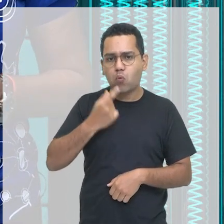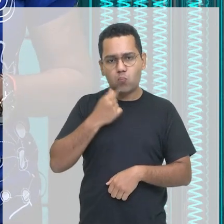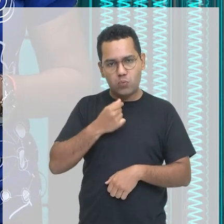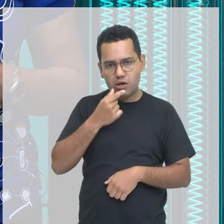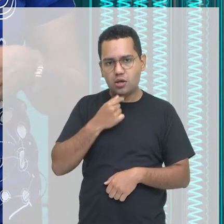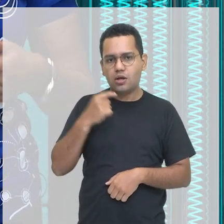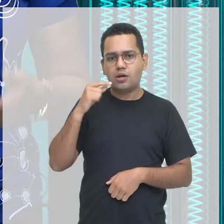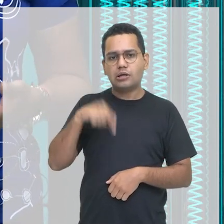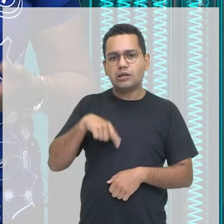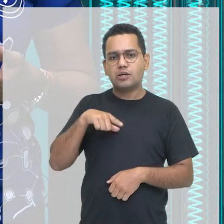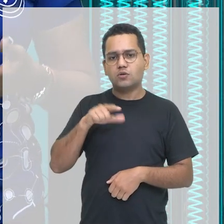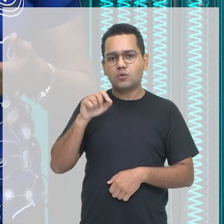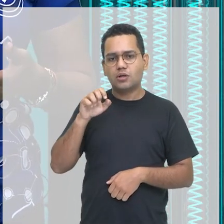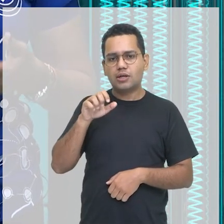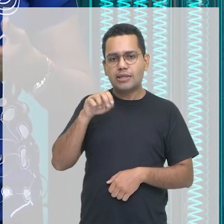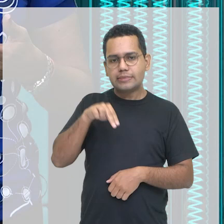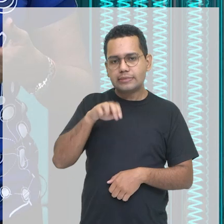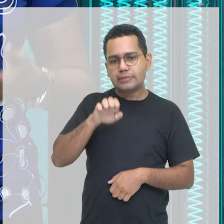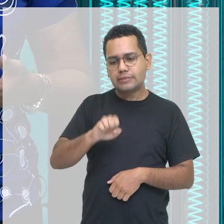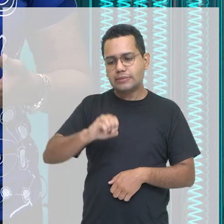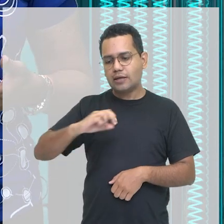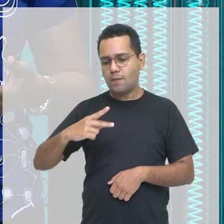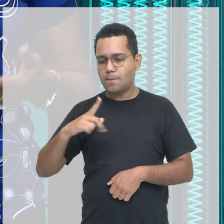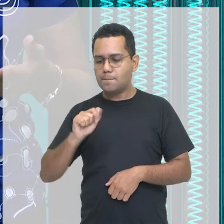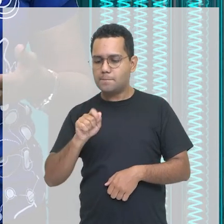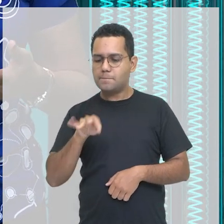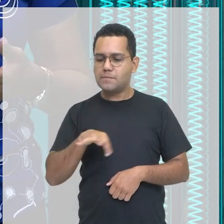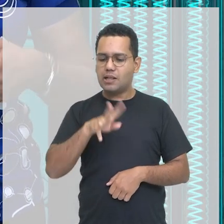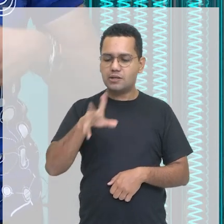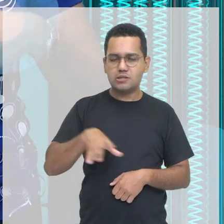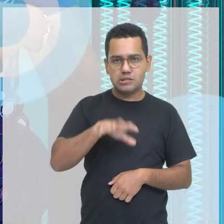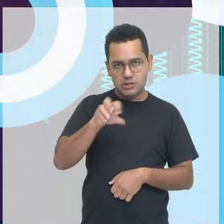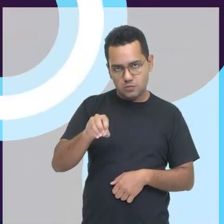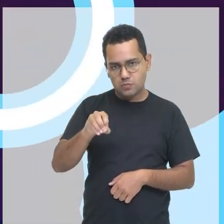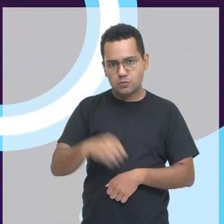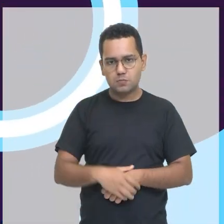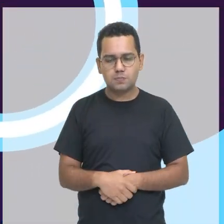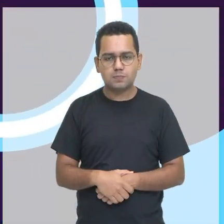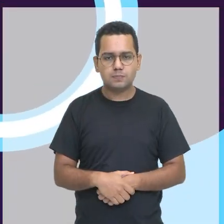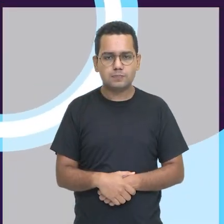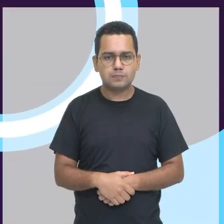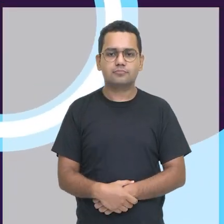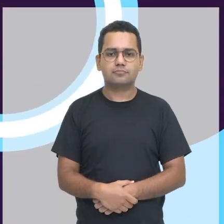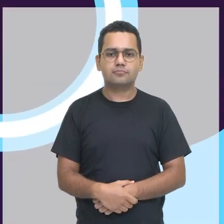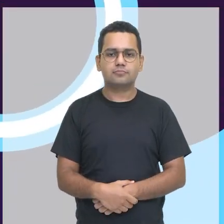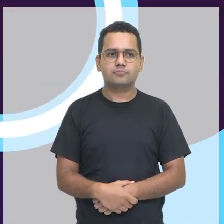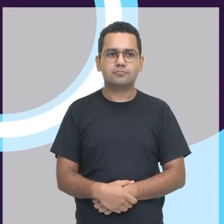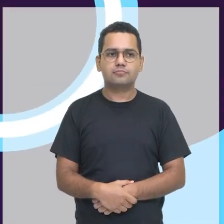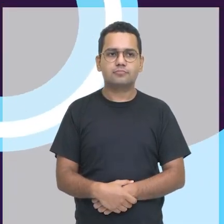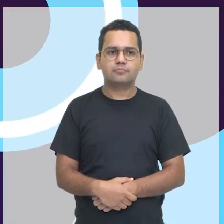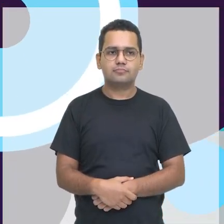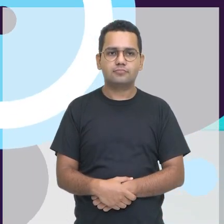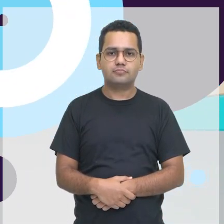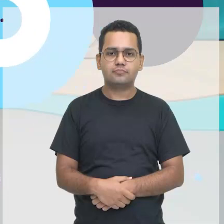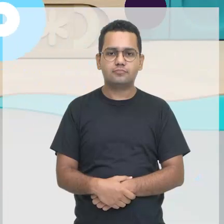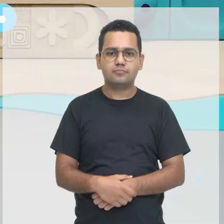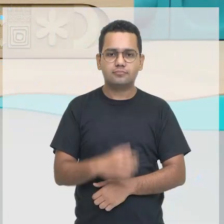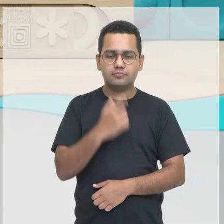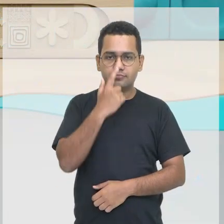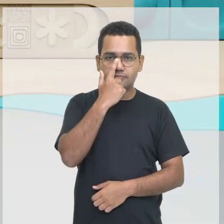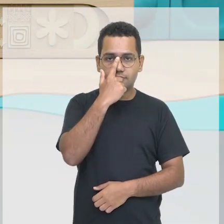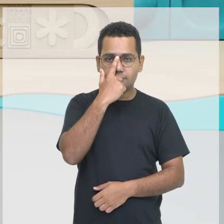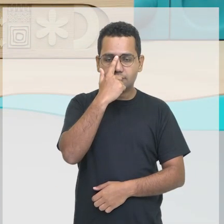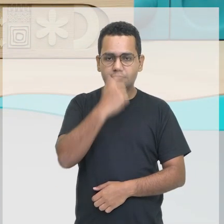dessas pinturas que utilizavam apenas linhas e cores básicas. Agora vamos mostrar